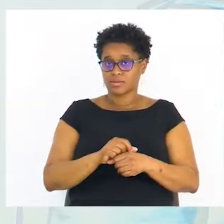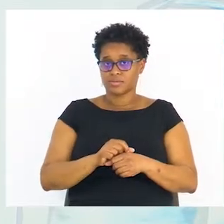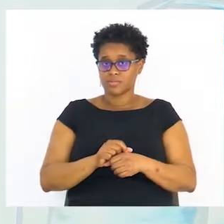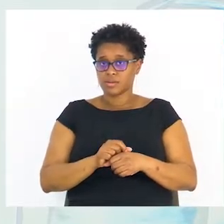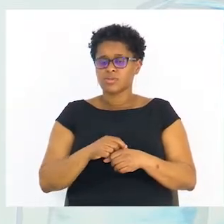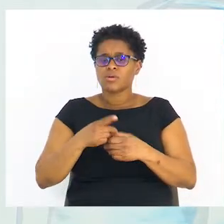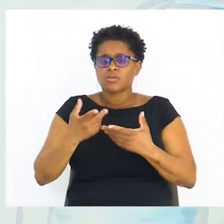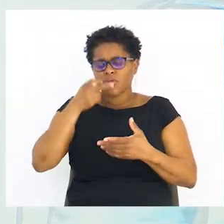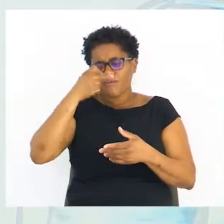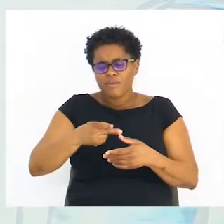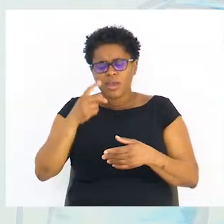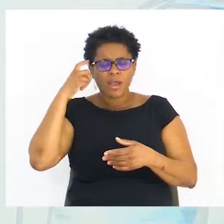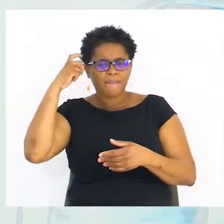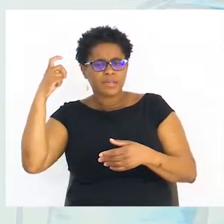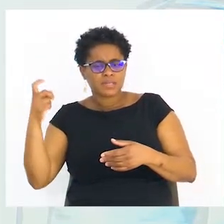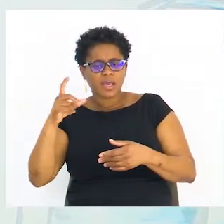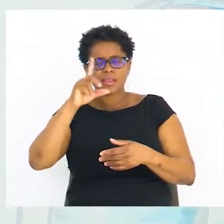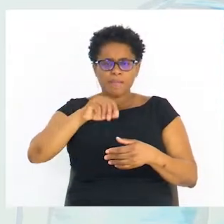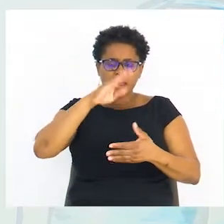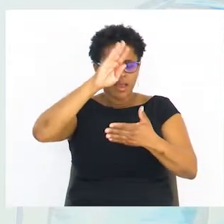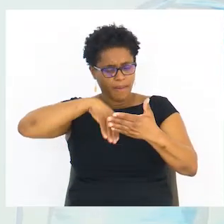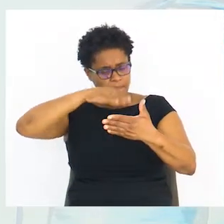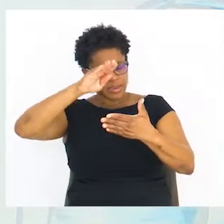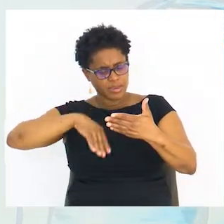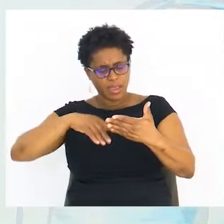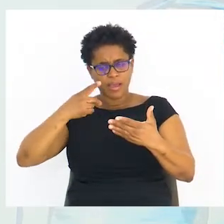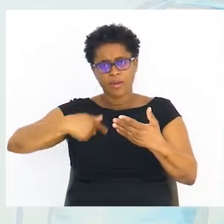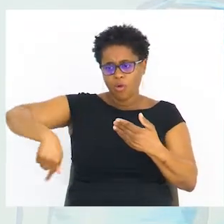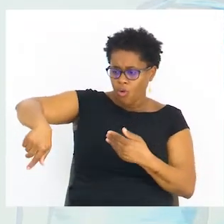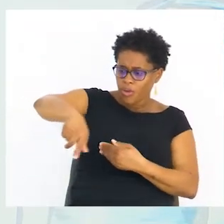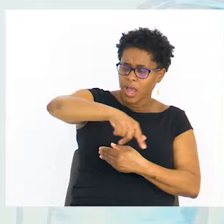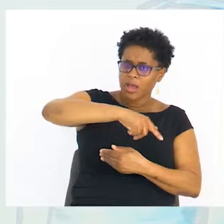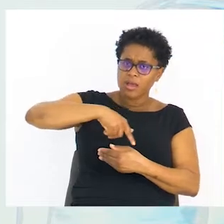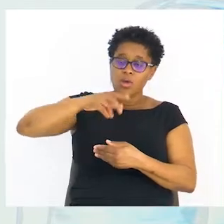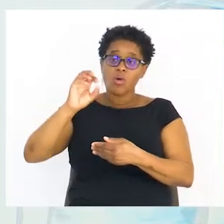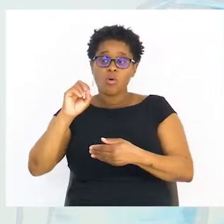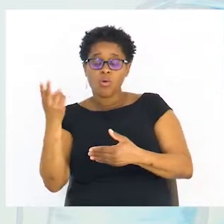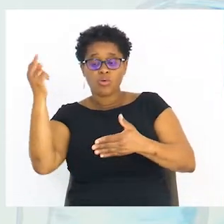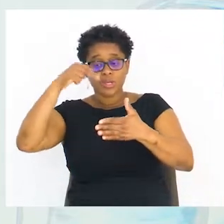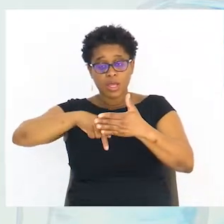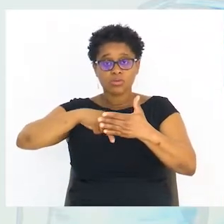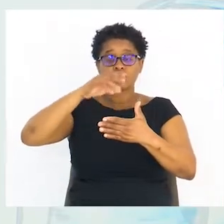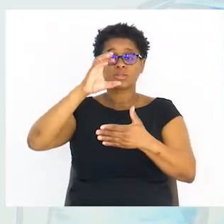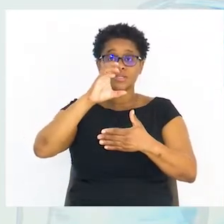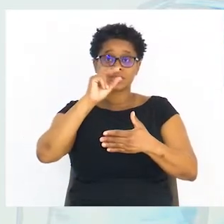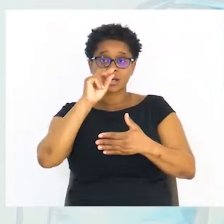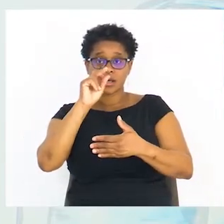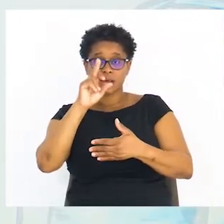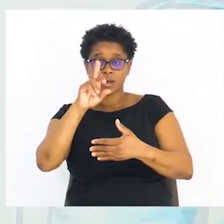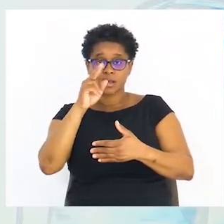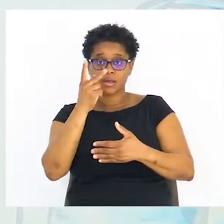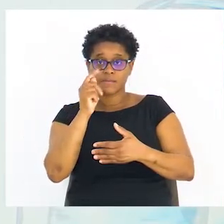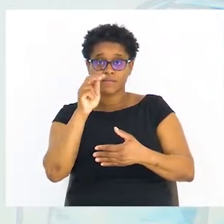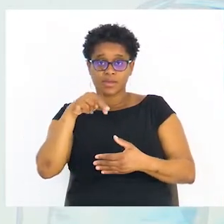punham-se a pensar e a pintar ao redor das cavernas ou dentro das cavernas aquilo